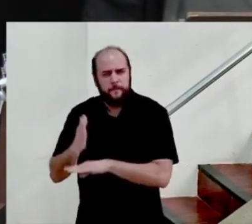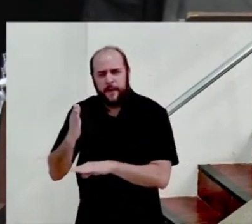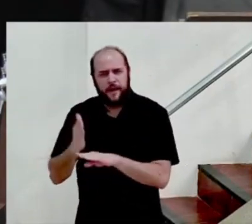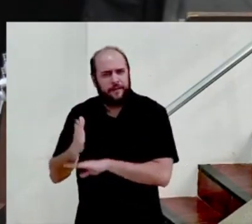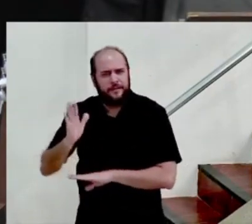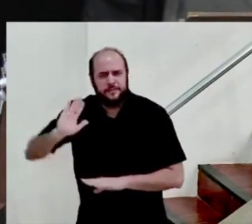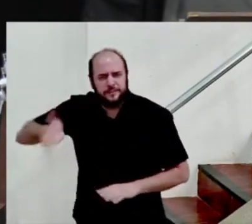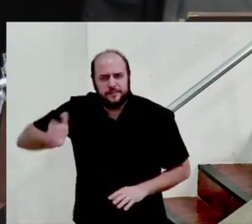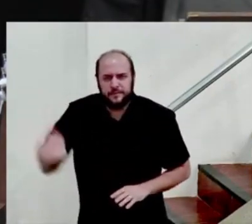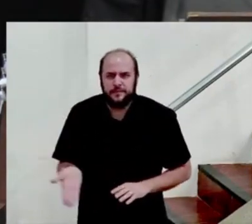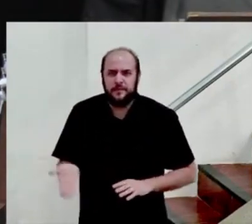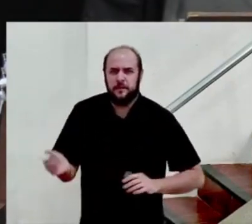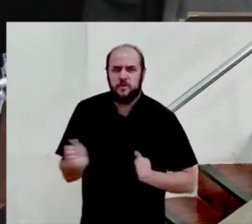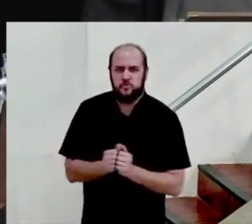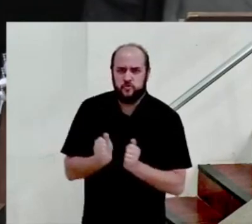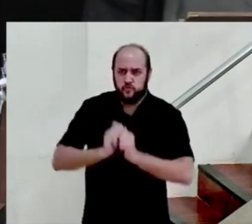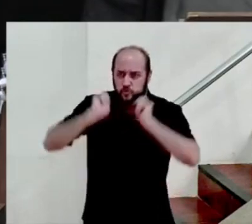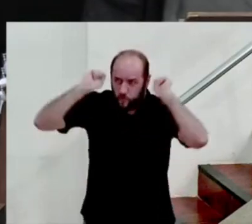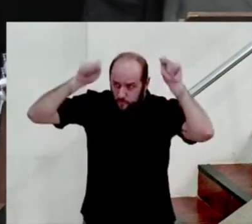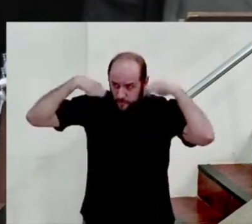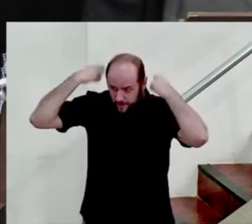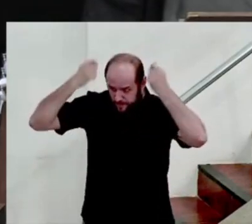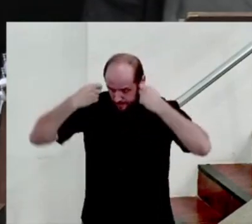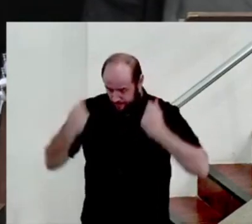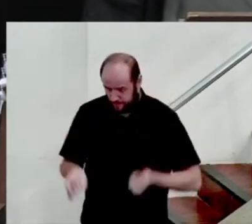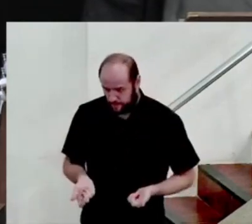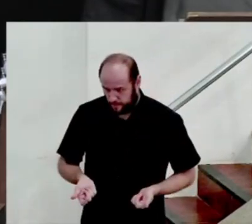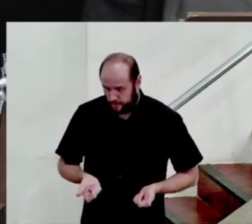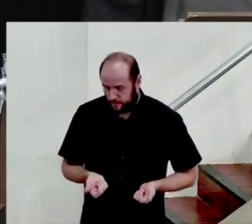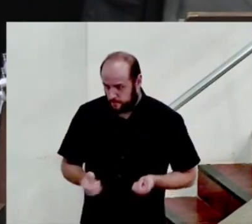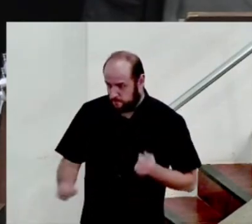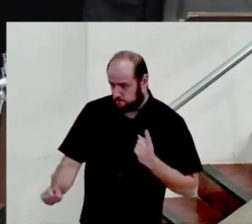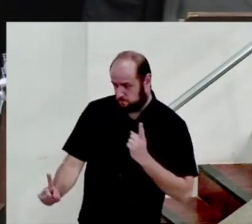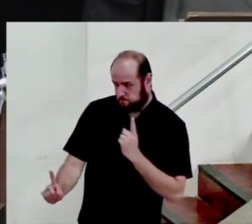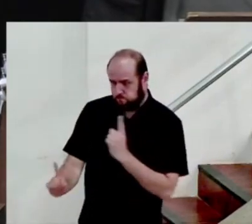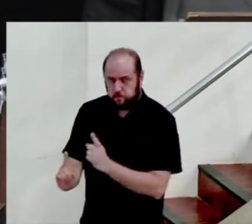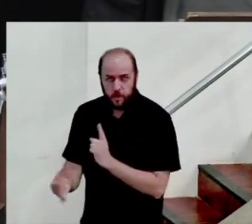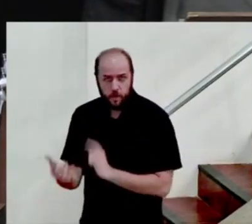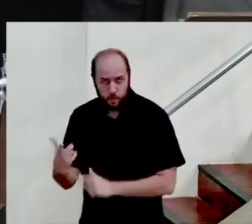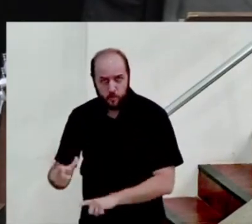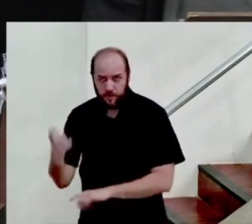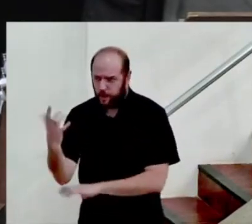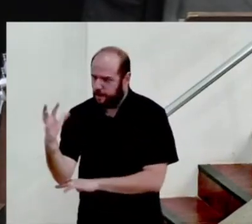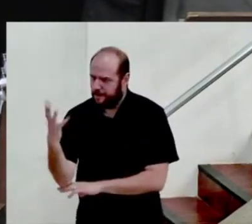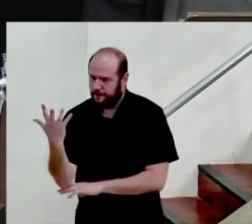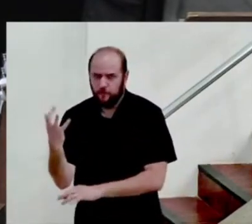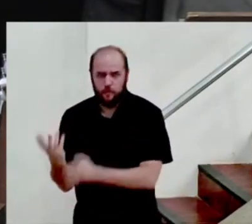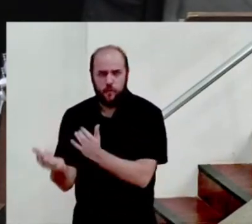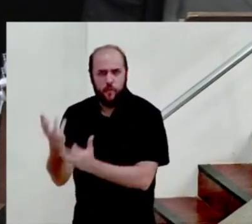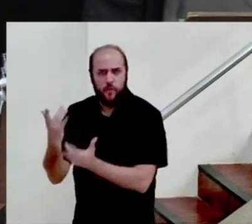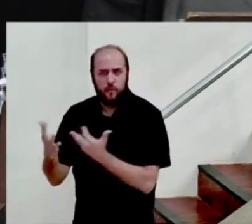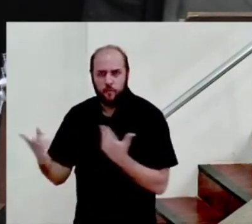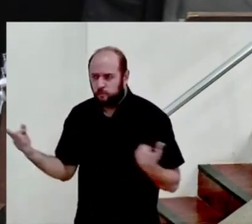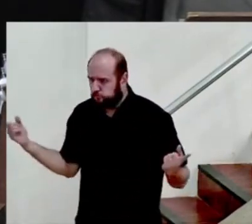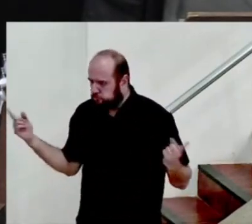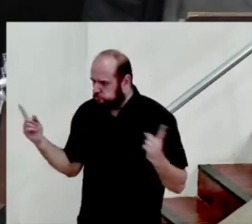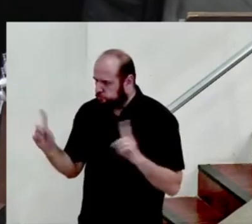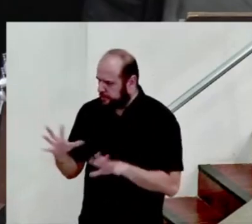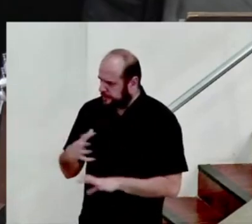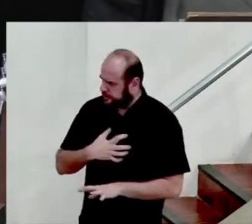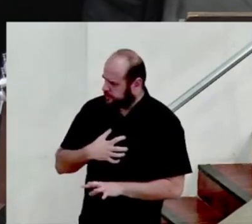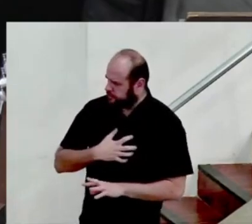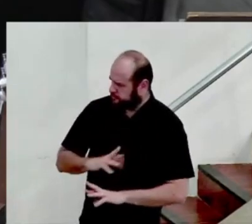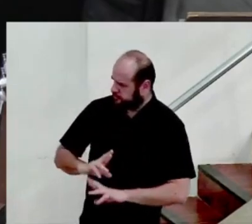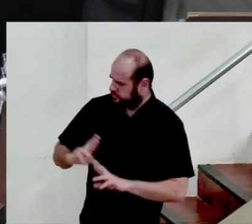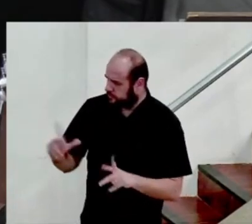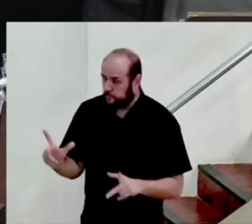vezes com os rebanhos do seu sogro, ao se aproximar daquele espaço que ele conhecia muito bem, algo diferente teve que